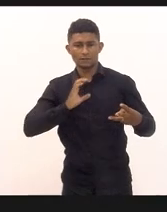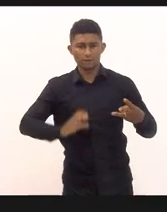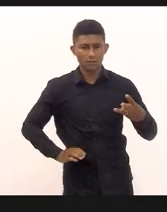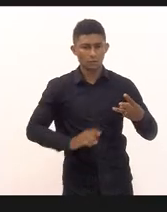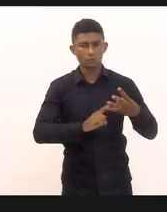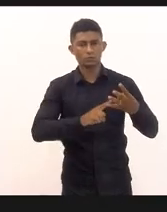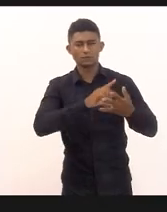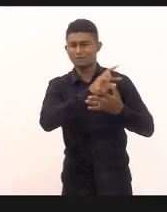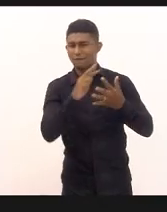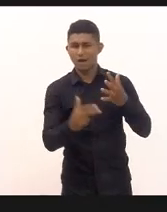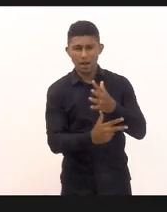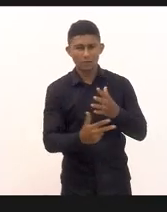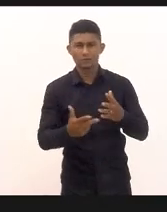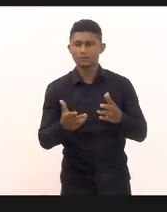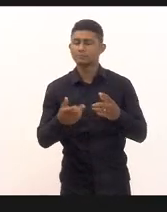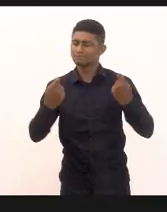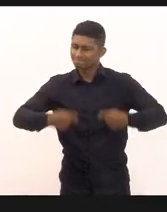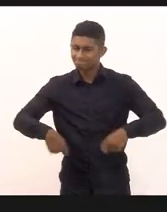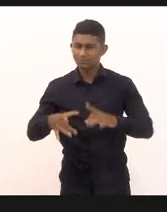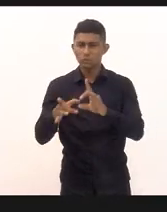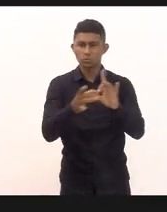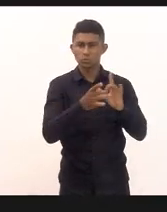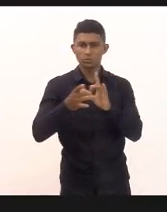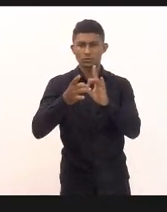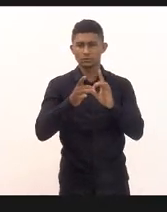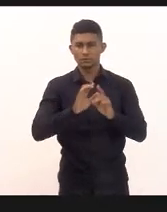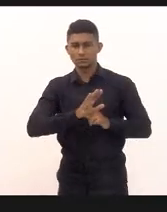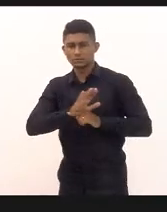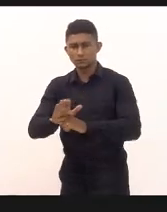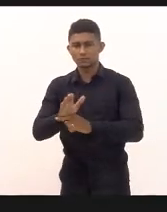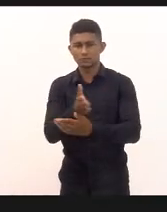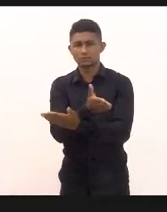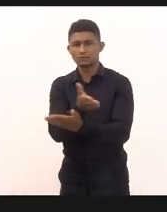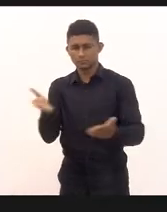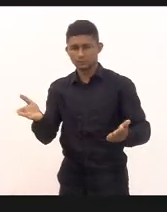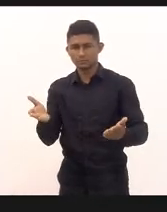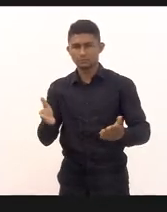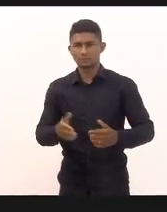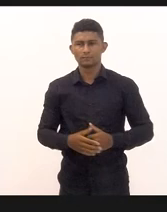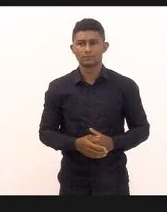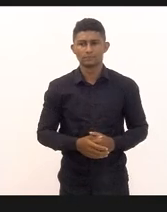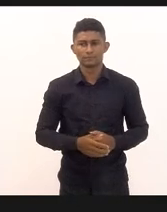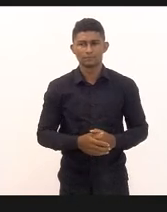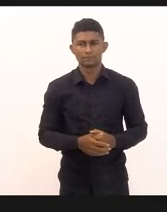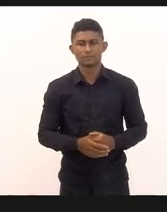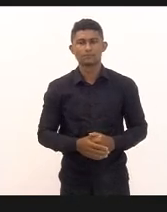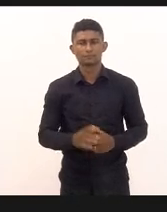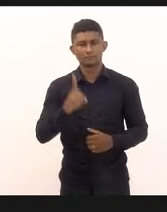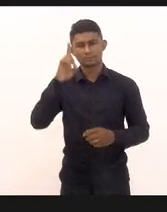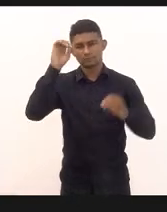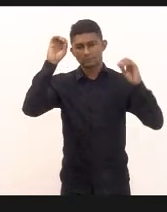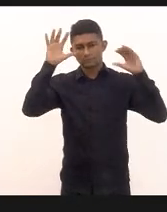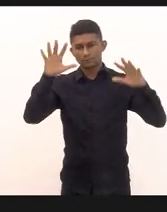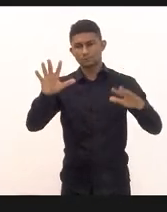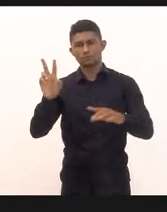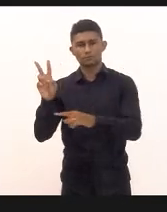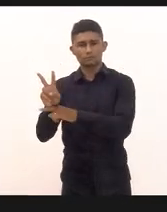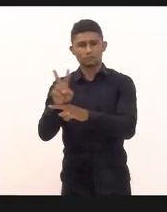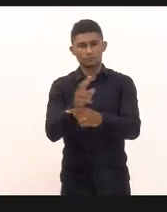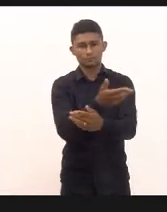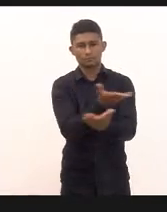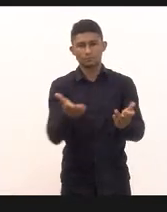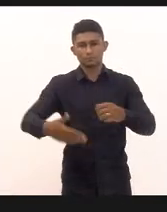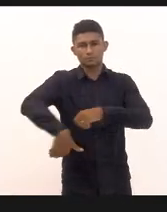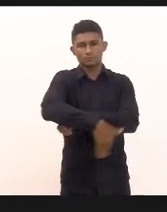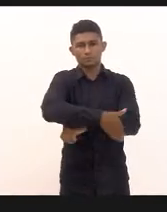todos se unam em prol dos heróis, né, que vestem farda, não vestem capa. Então, que Deus os proteja nas ruas aí, continue